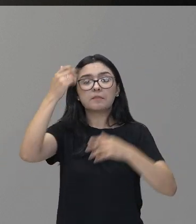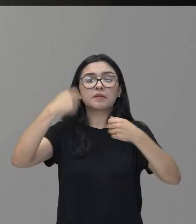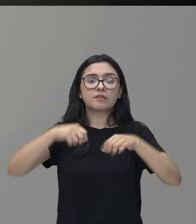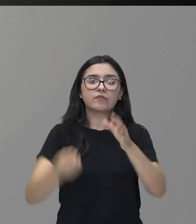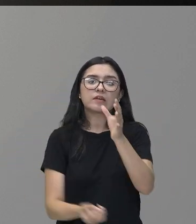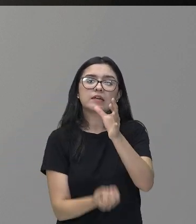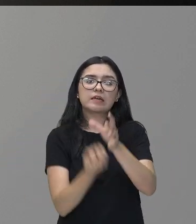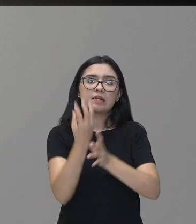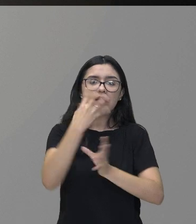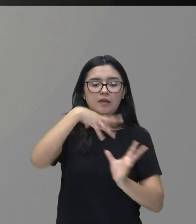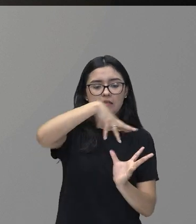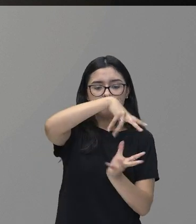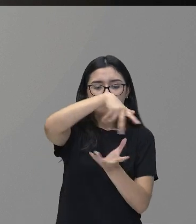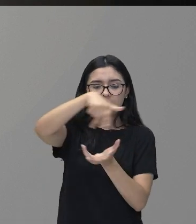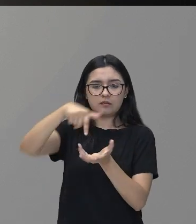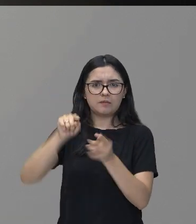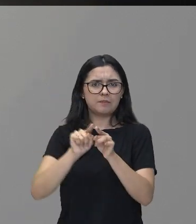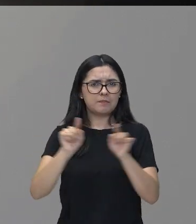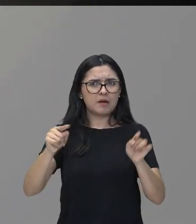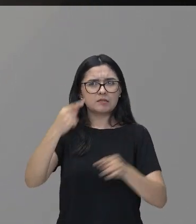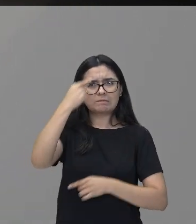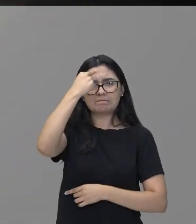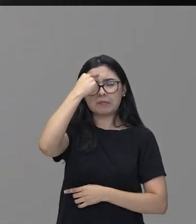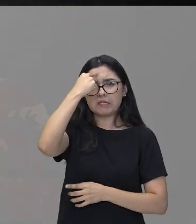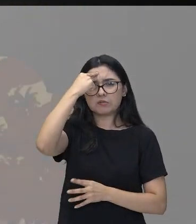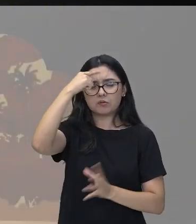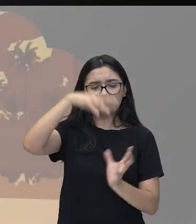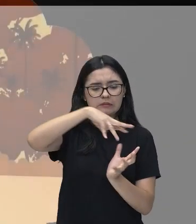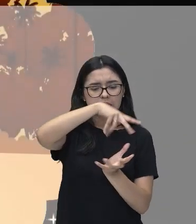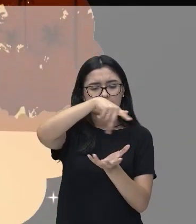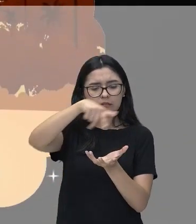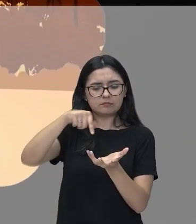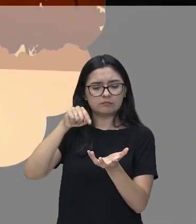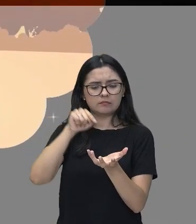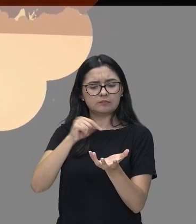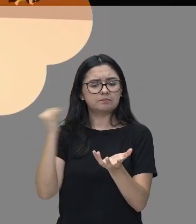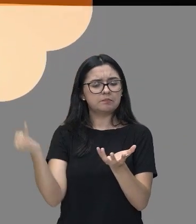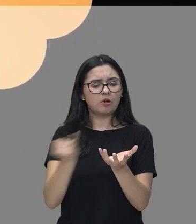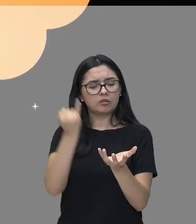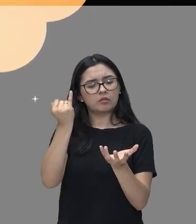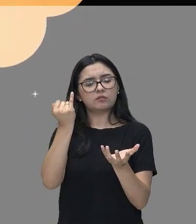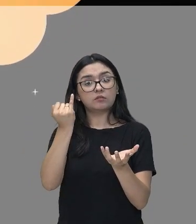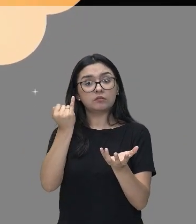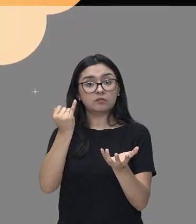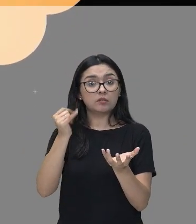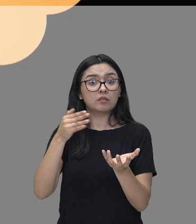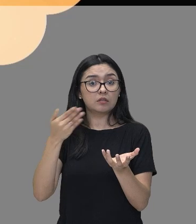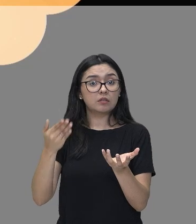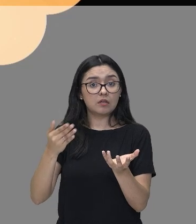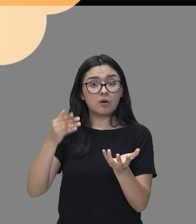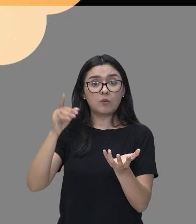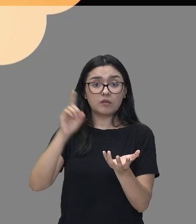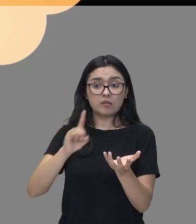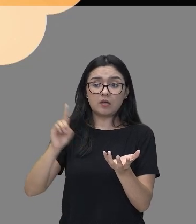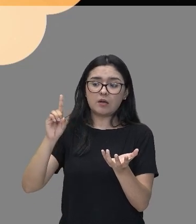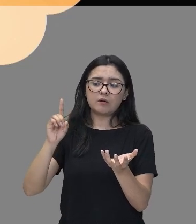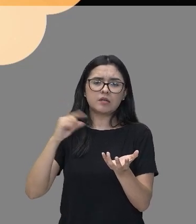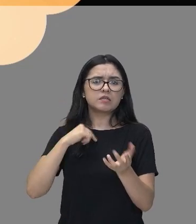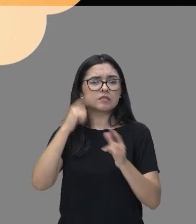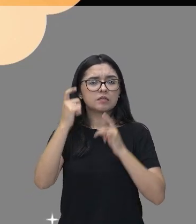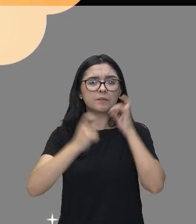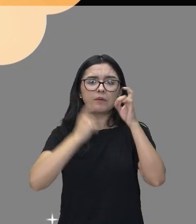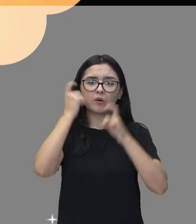terra, mas pensou muito antes de criar algo tão importante. Nhamandu se preocupava com as pessoas